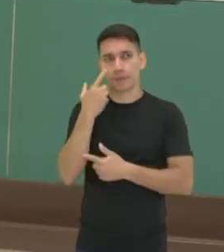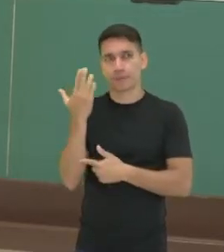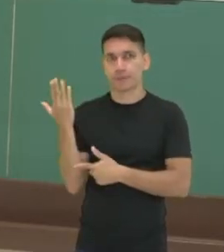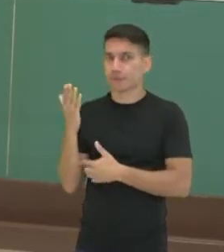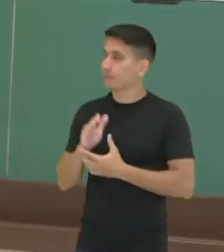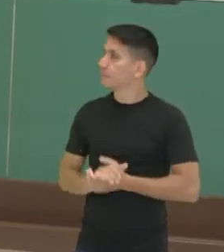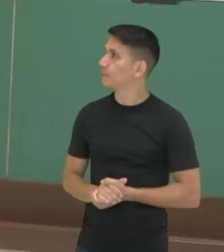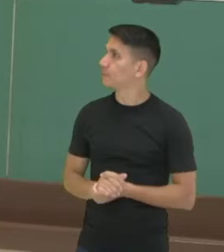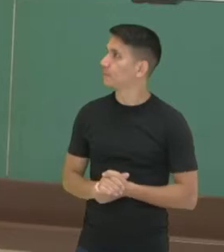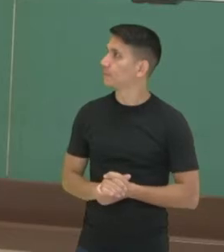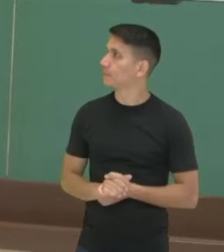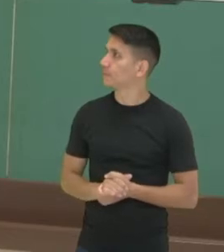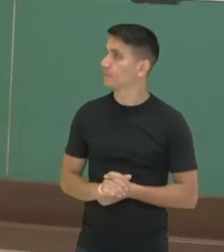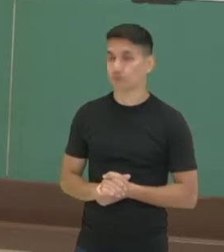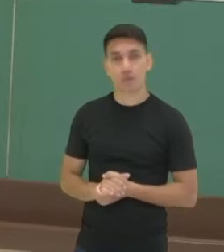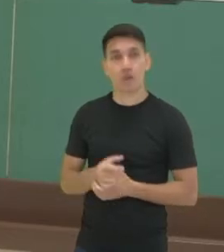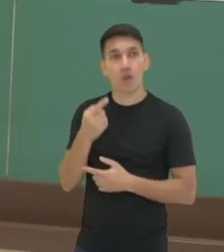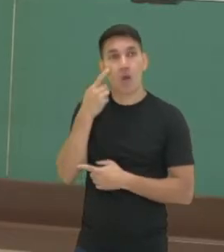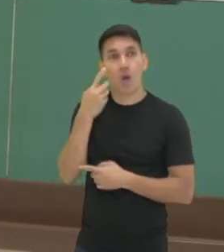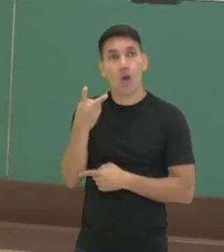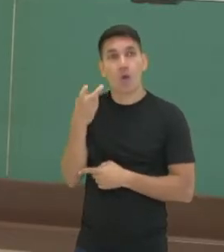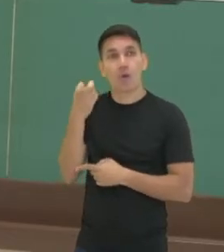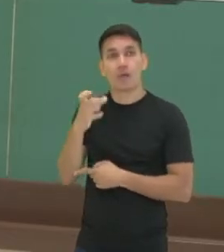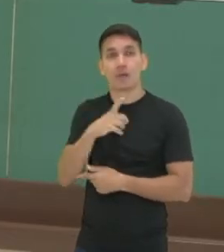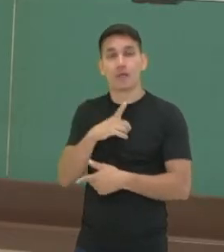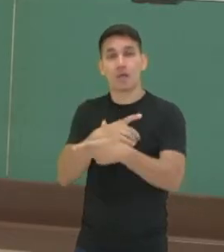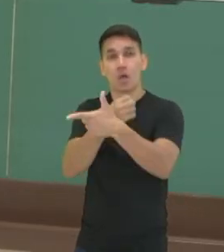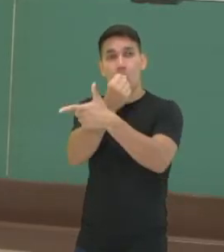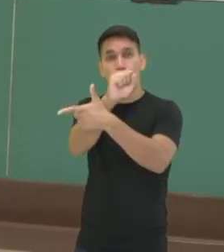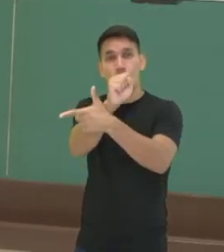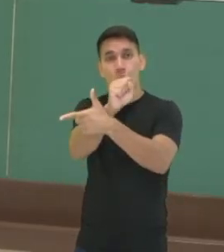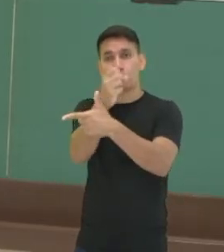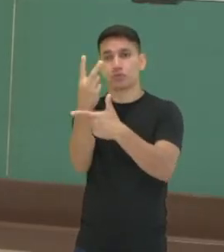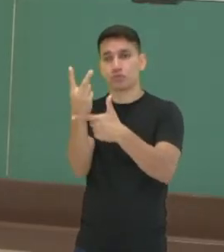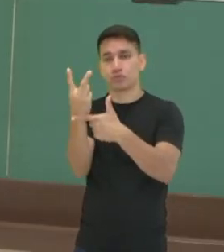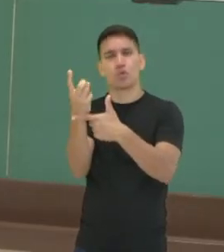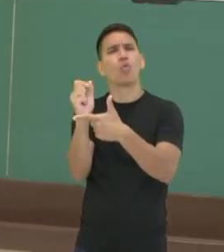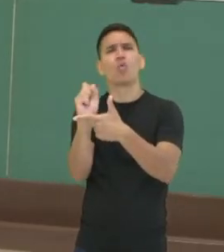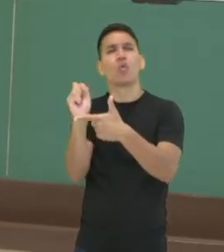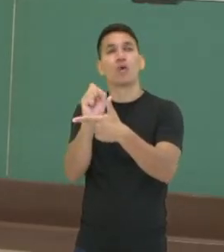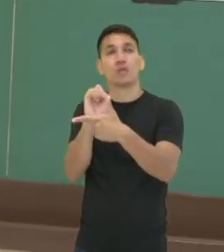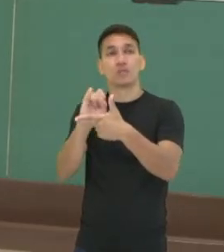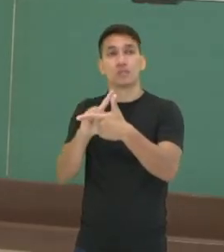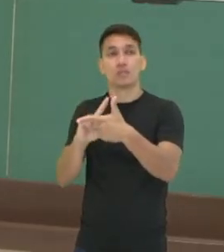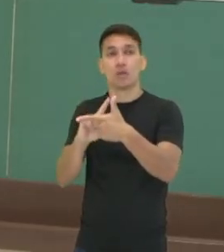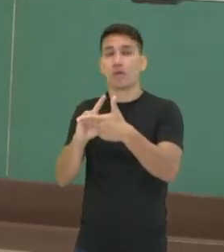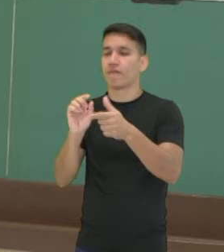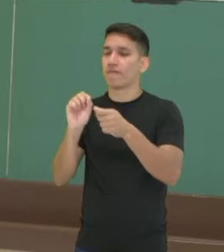tá? Veja, observe aqui com a professora, eu tenho 8 divididos por 2. Se eu multiplicar o